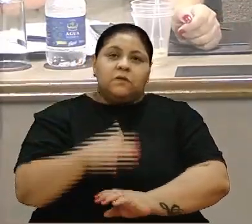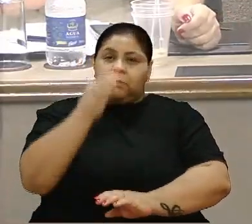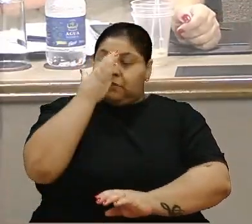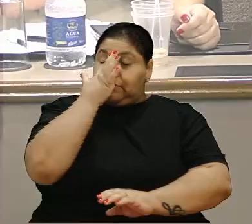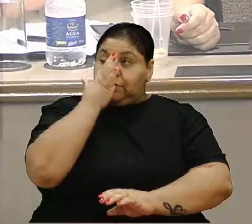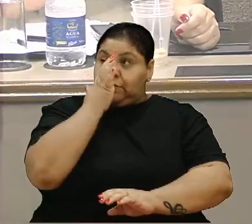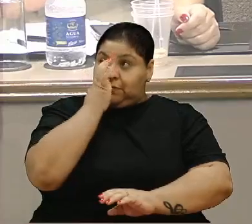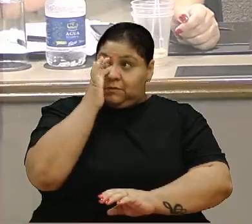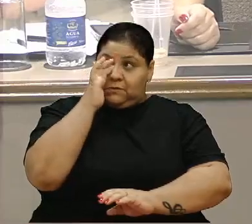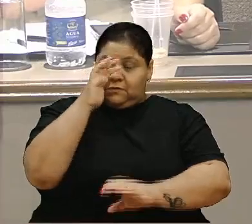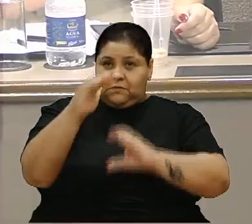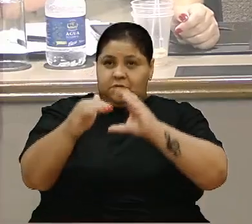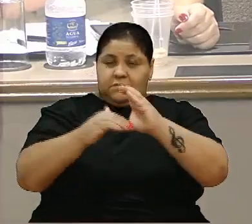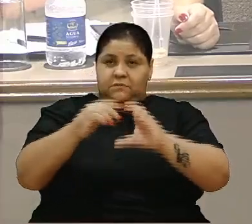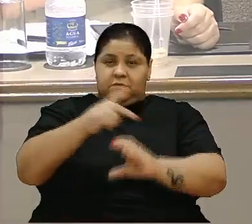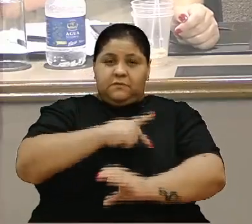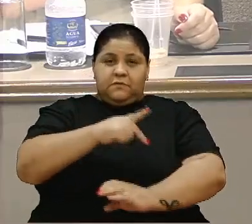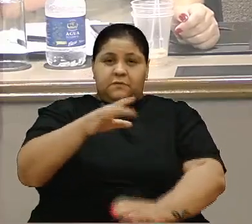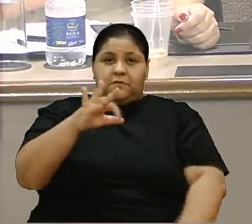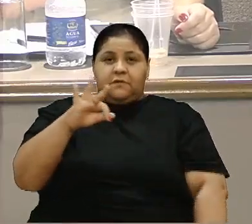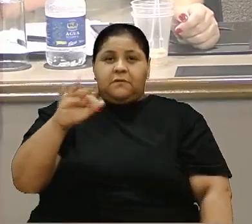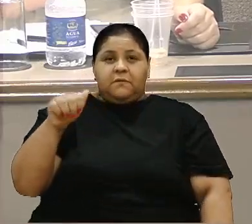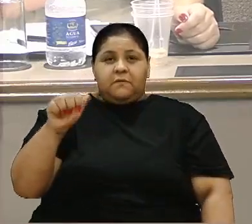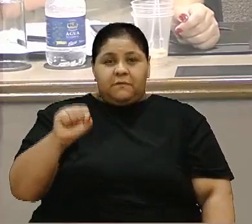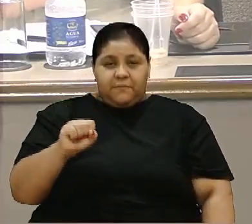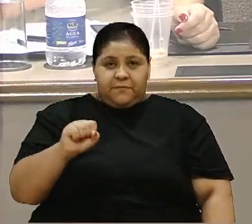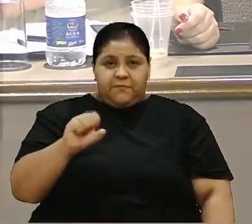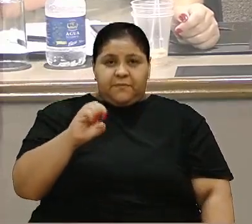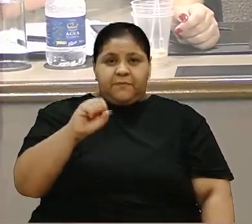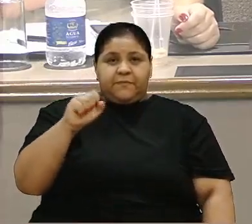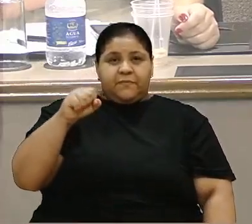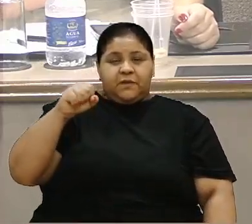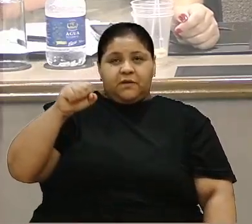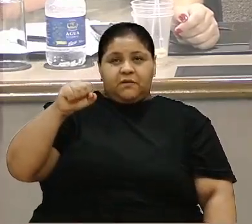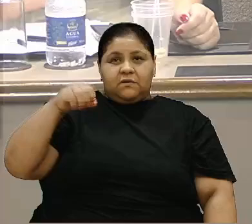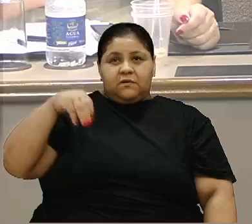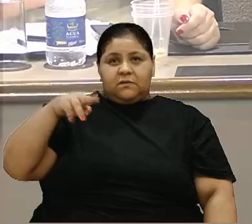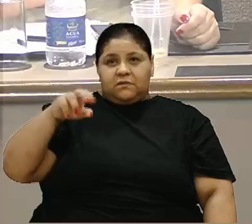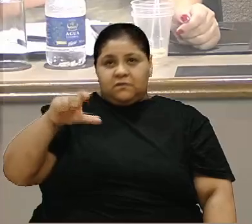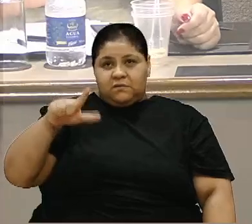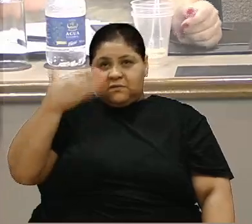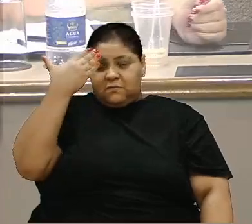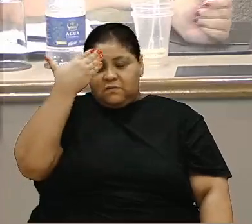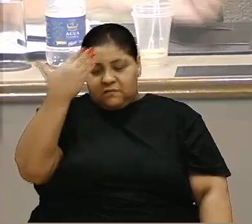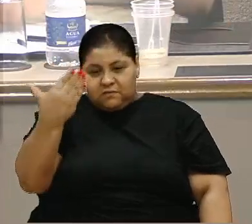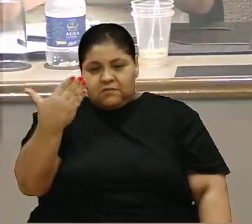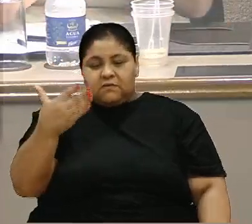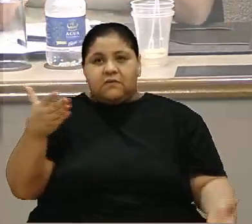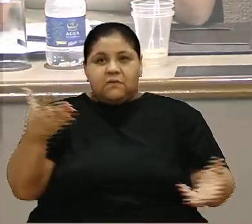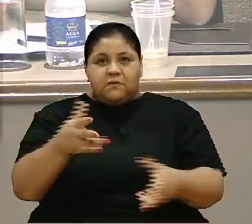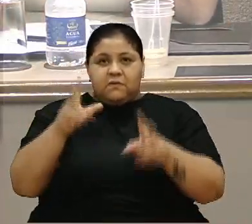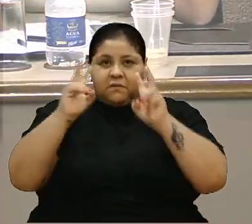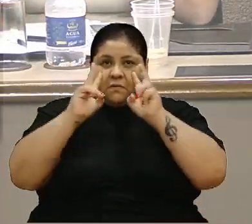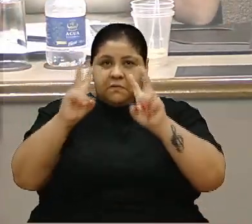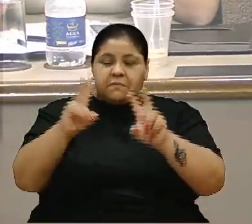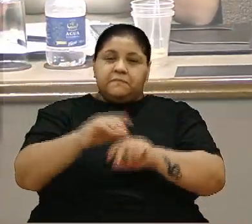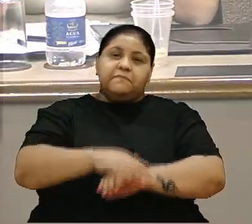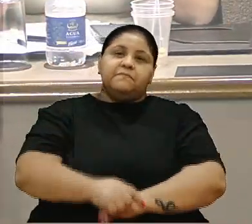e recebemos do presidente da FAS, o senhor Samuel Ávila, e muito obrigado que está nos assistindo aí,